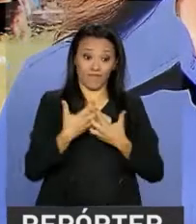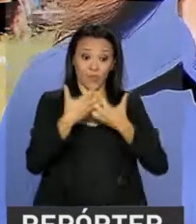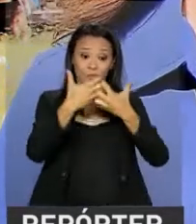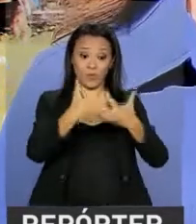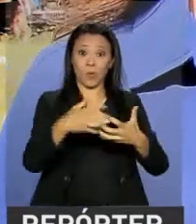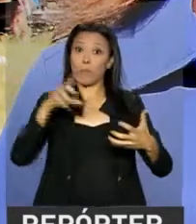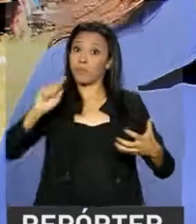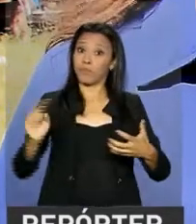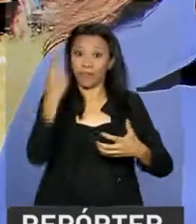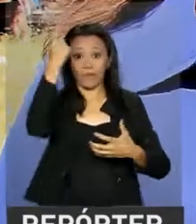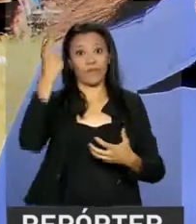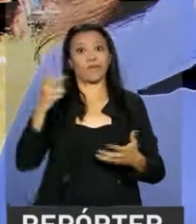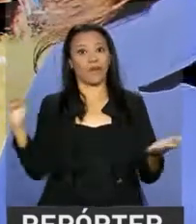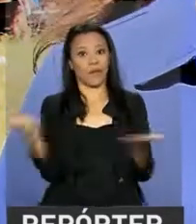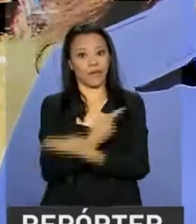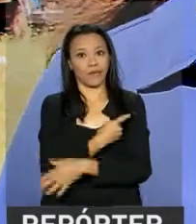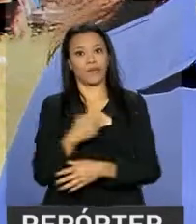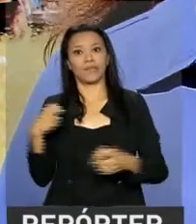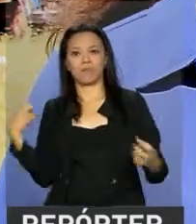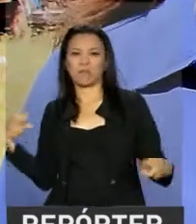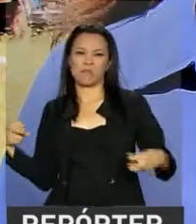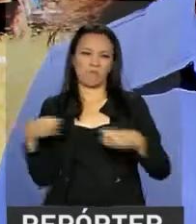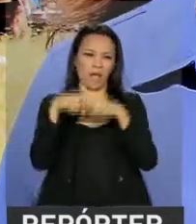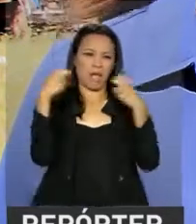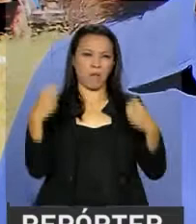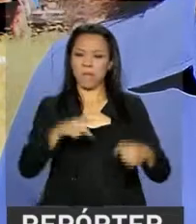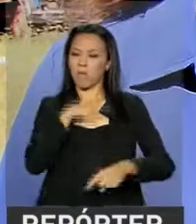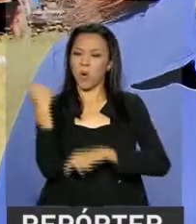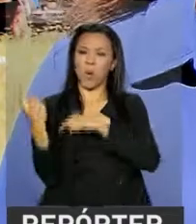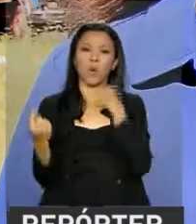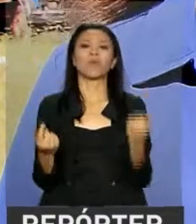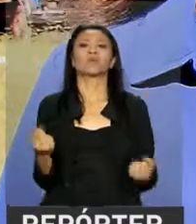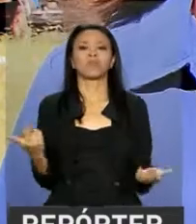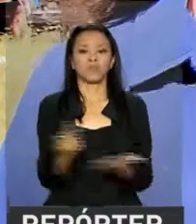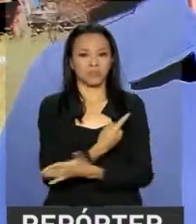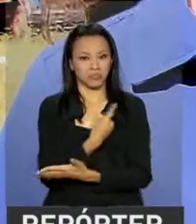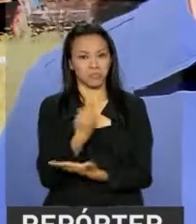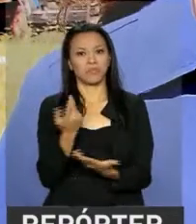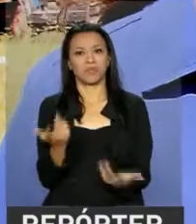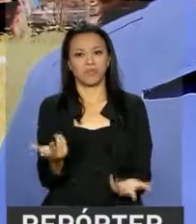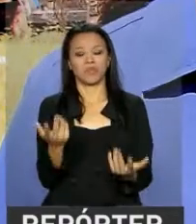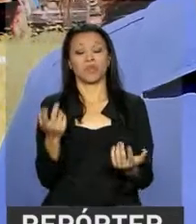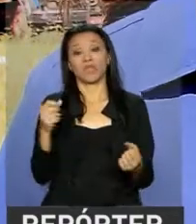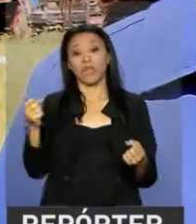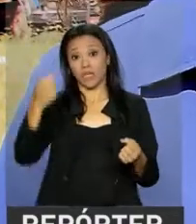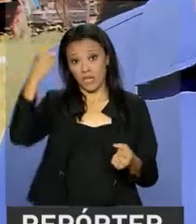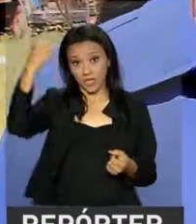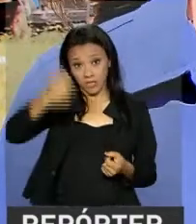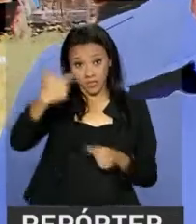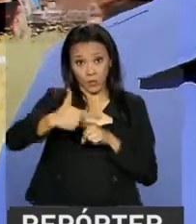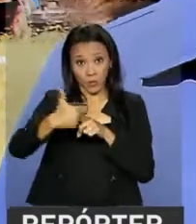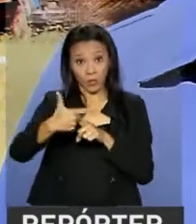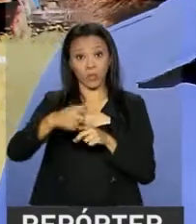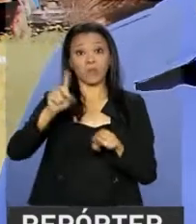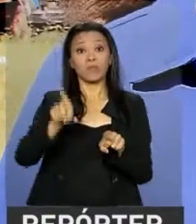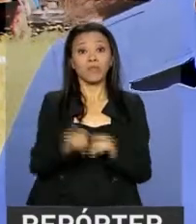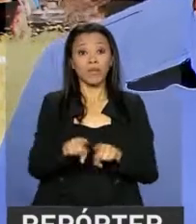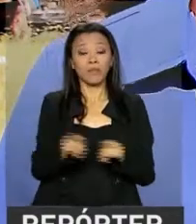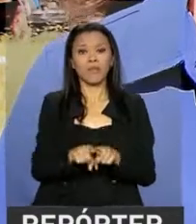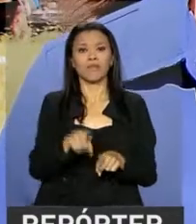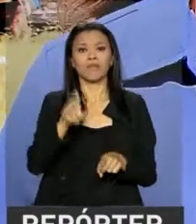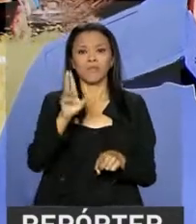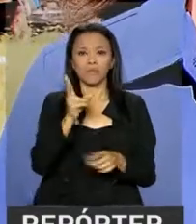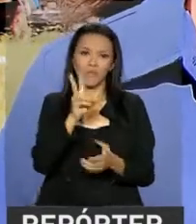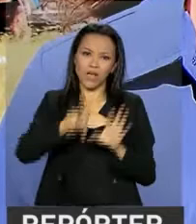ocupar o primeiro lugar em quantidade de mortes por acidentes de trabalho ea segunda posição porém capacitações